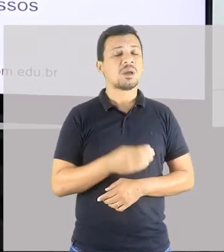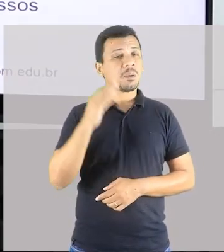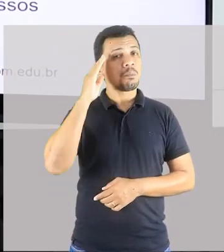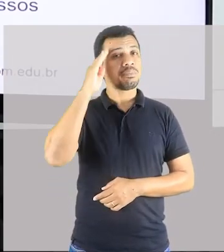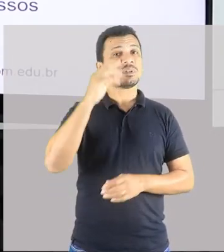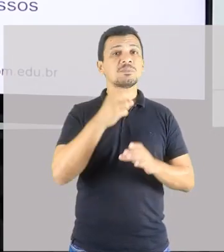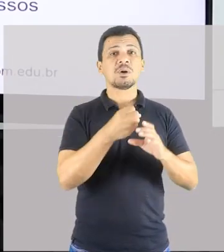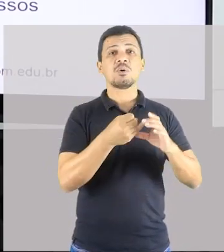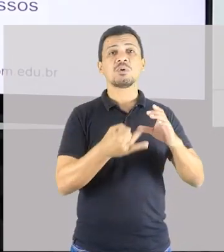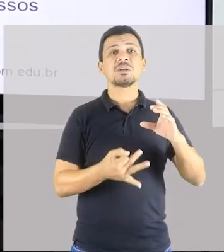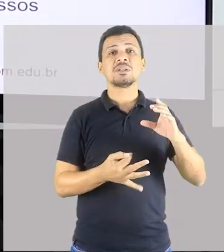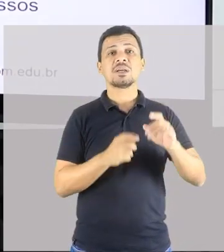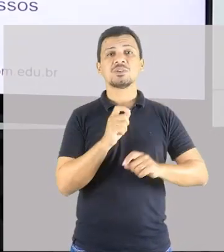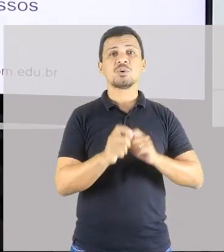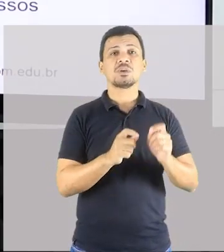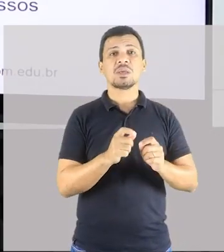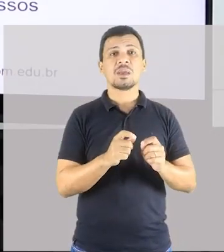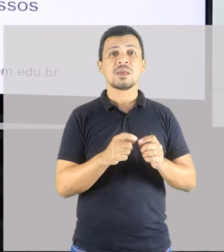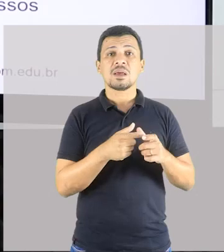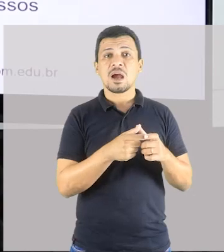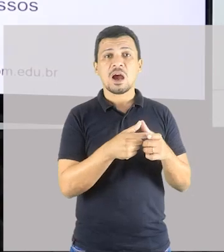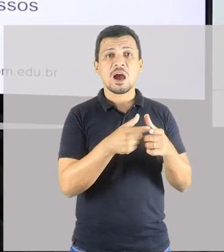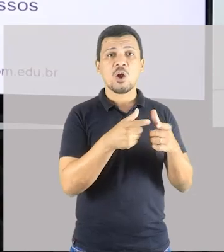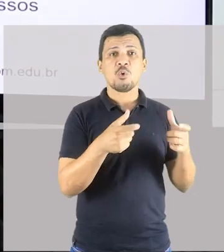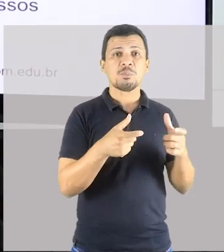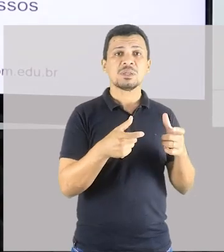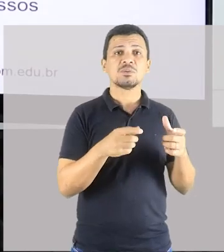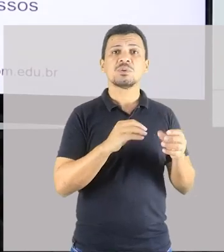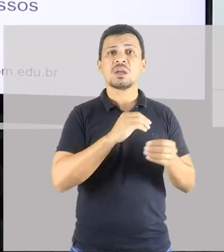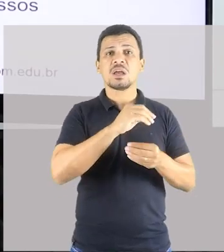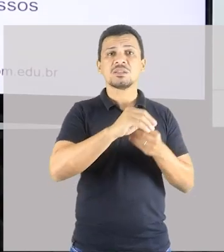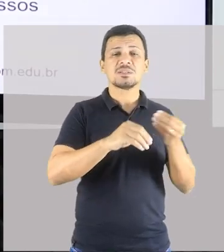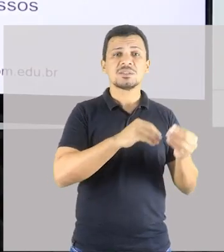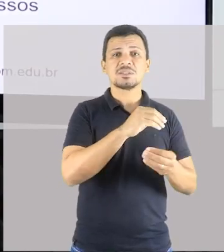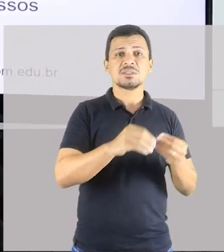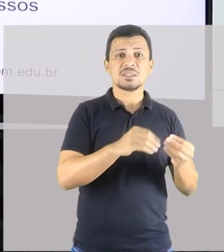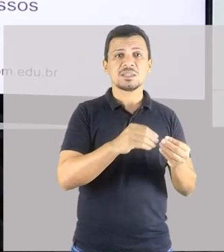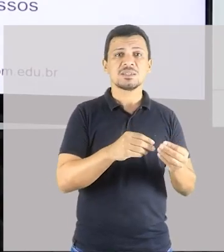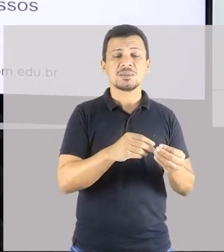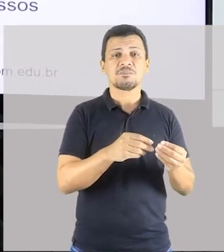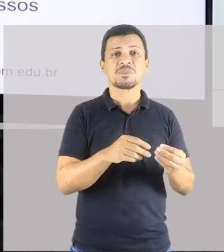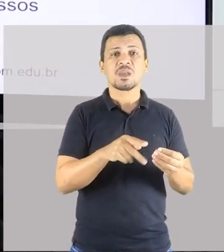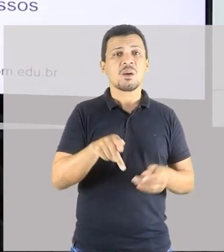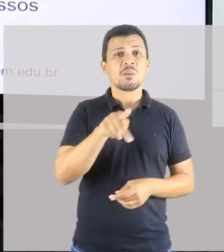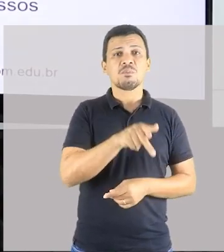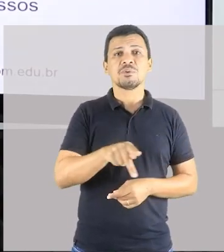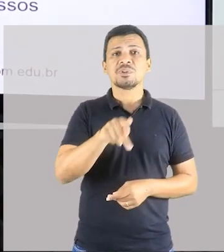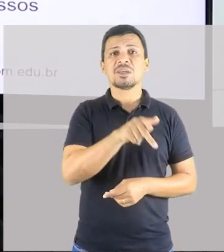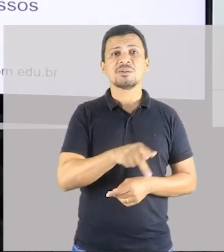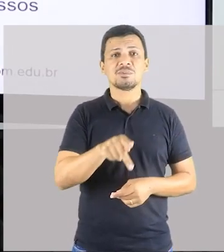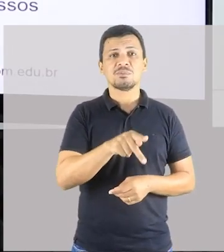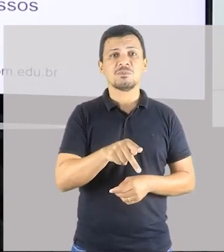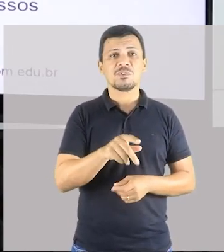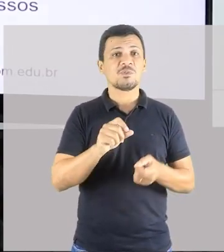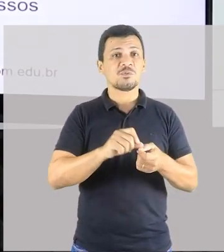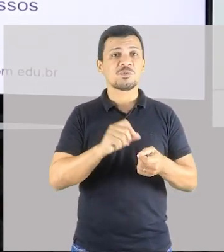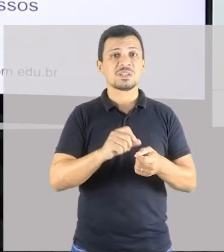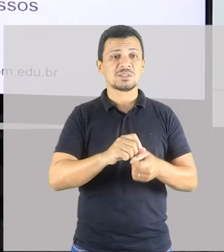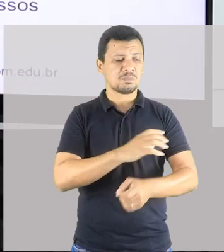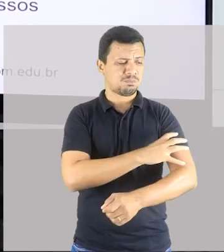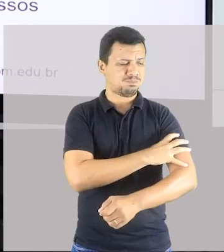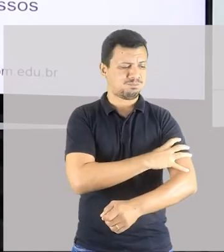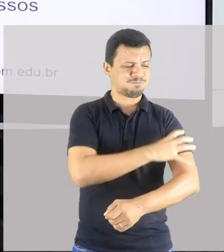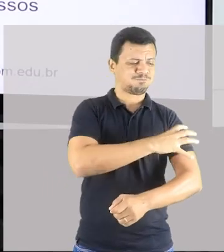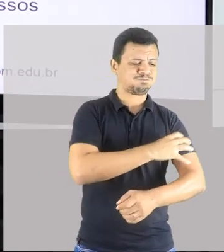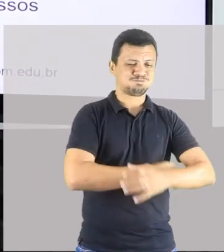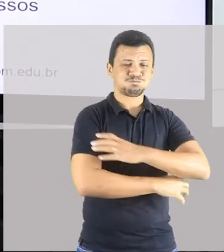testosterona é o aumento da síntese proteica. Isso vai fazer o quê? aumento da massa muscular. Então,